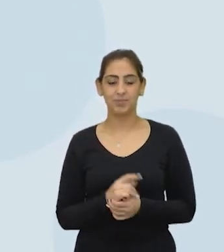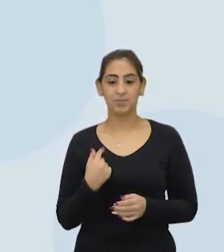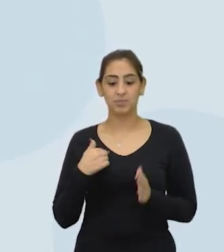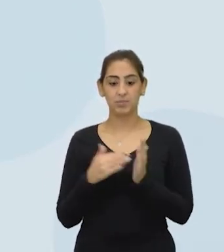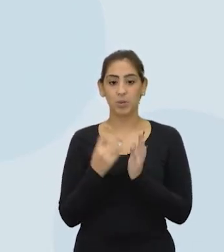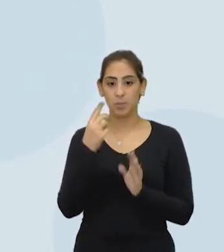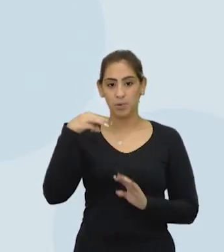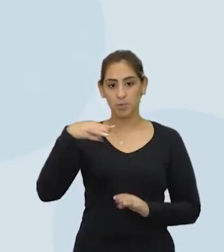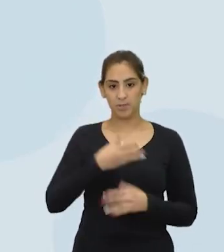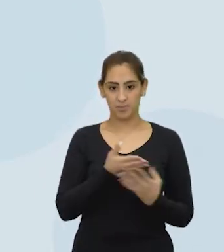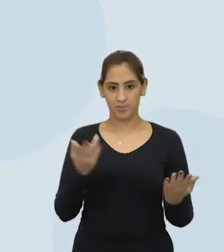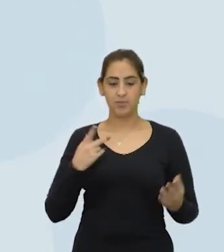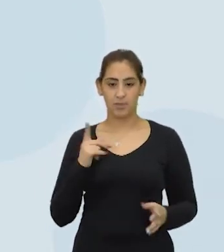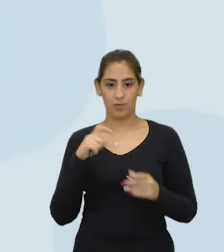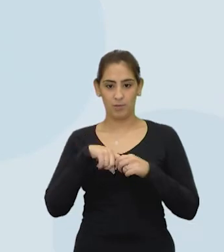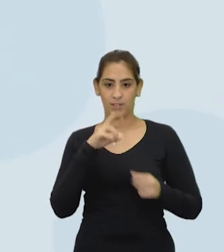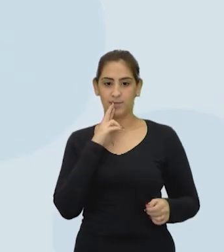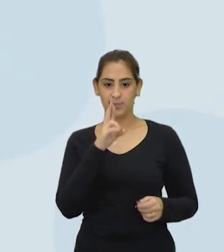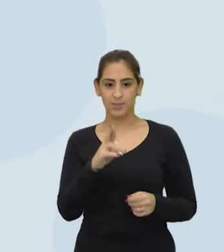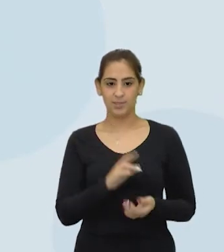e a gente já volta com as respostas.